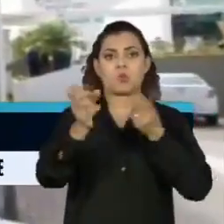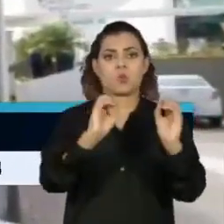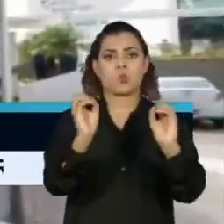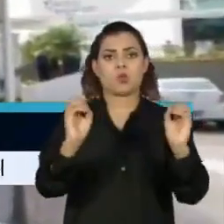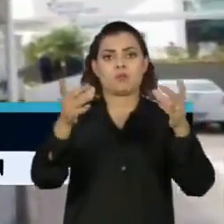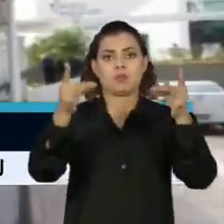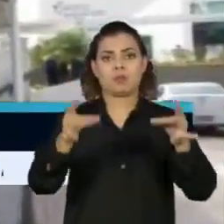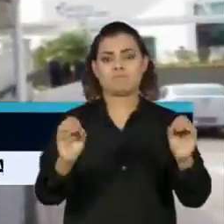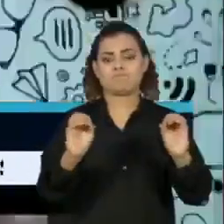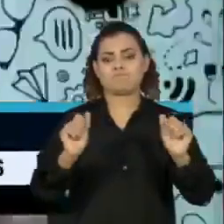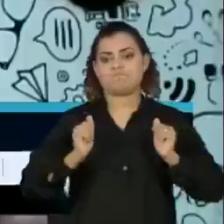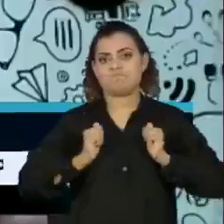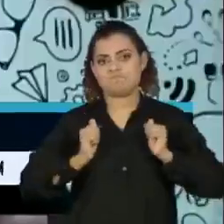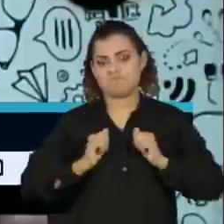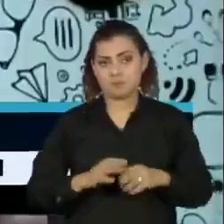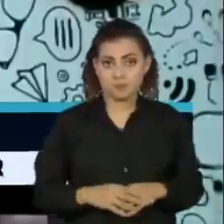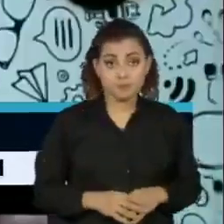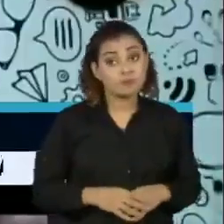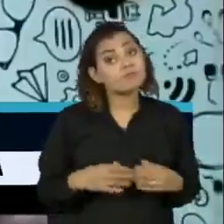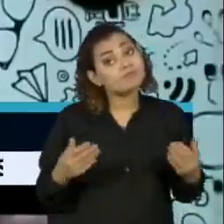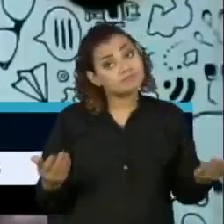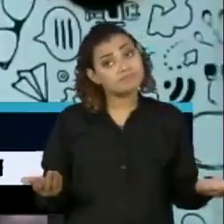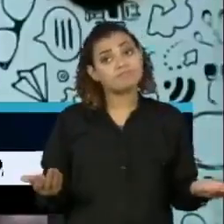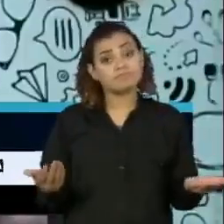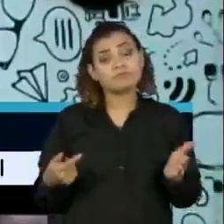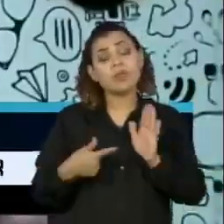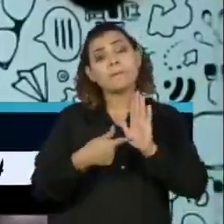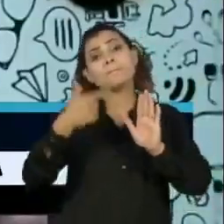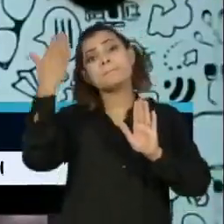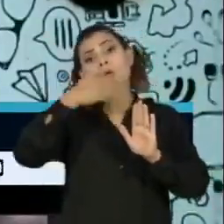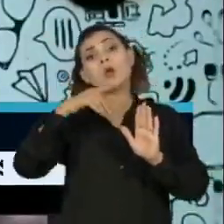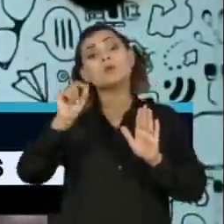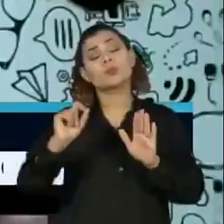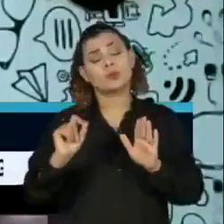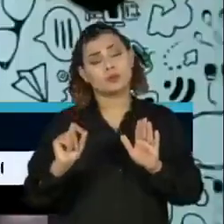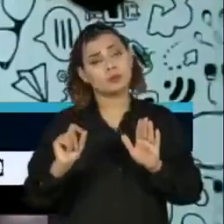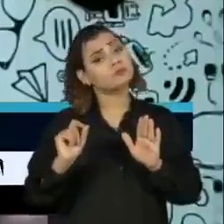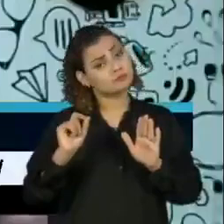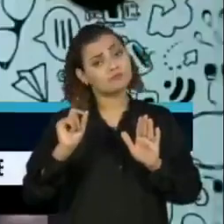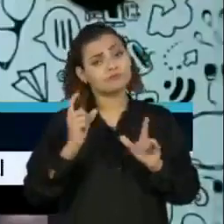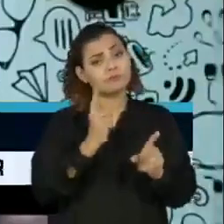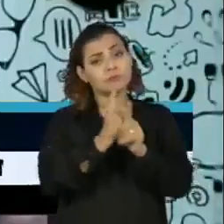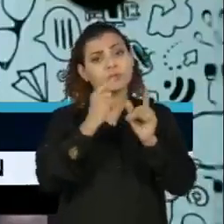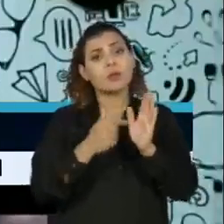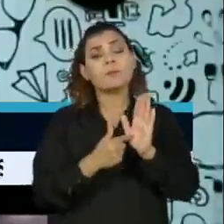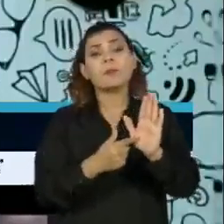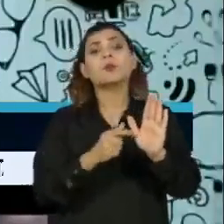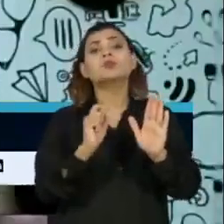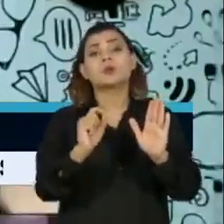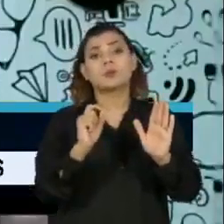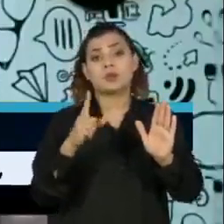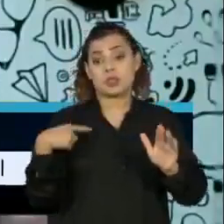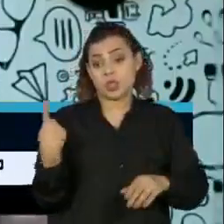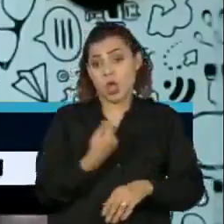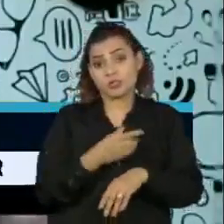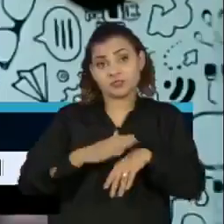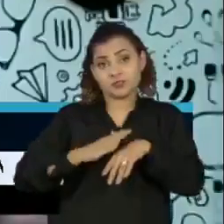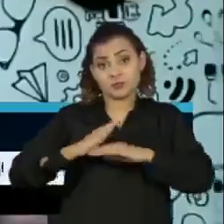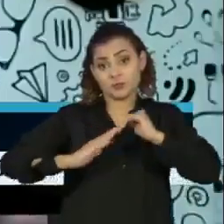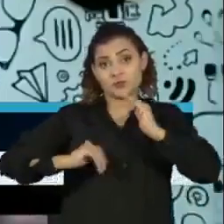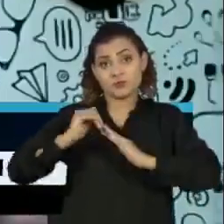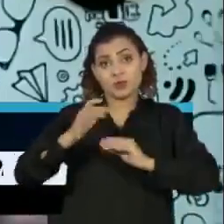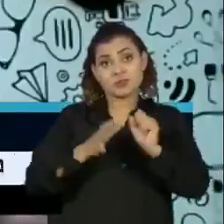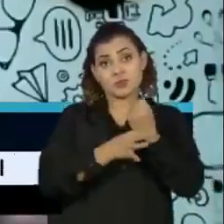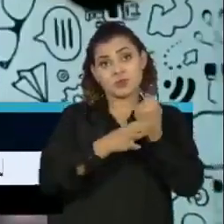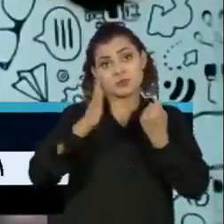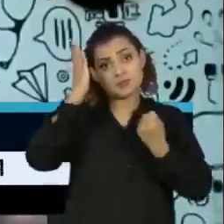dar detalhes da apuração. Fica muito claro, né, que isso foi realmente feito para mostrar o que nós, profissionais de segurança,